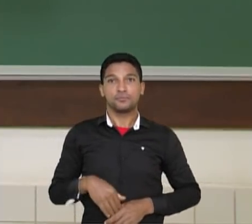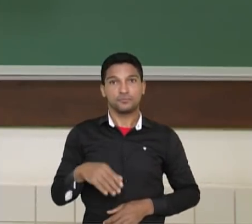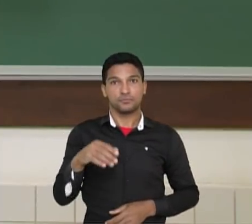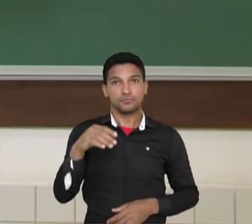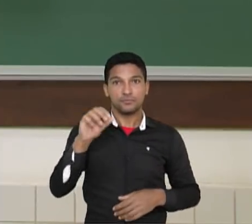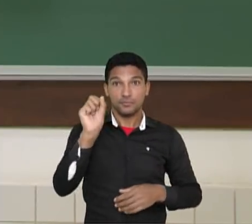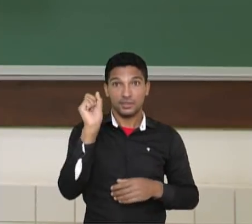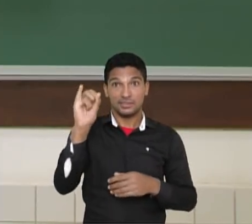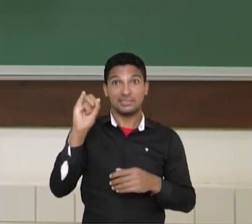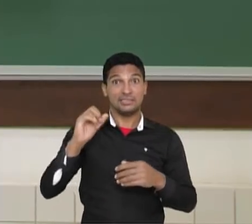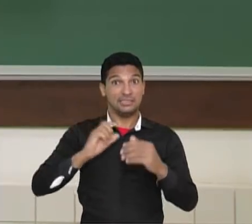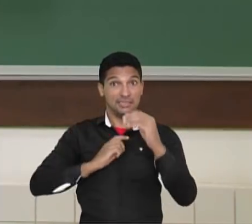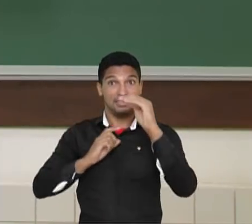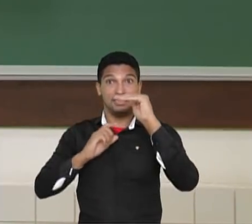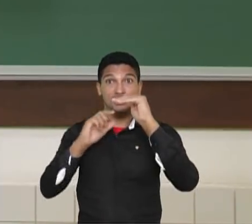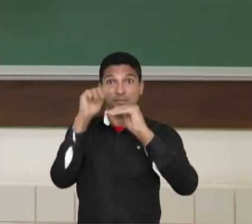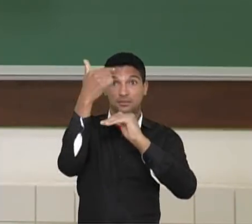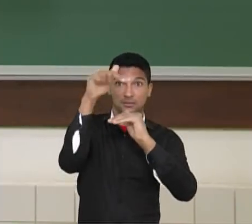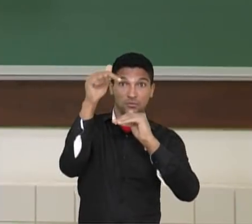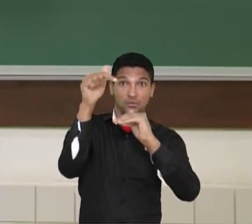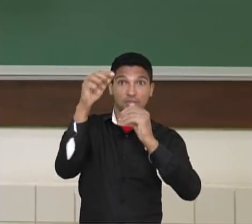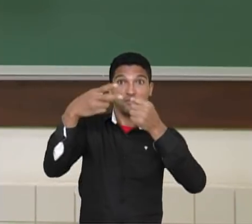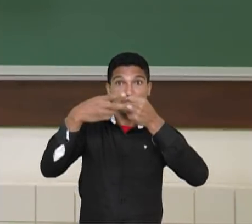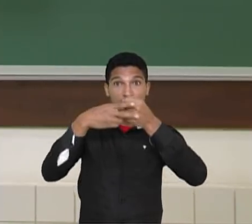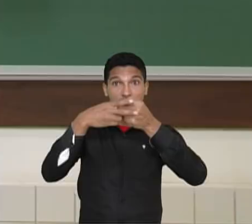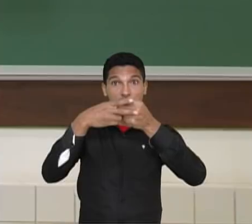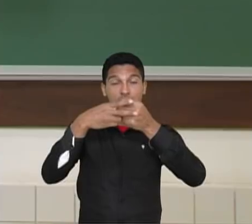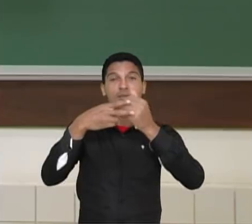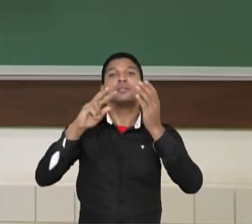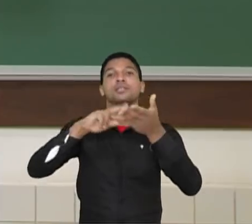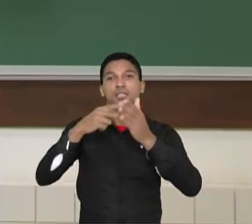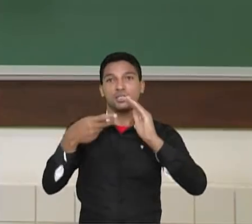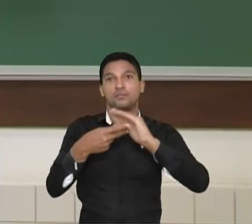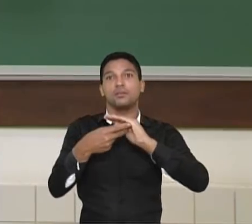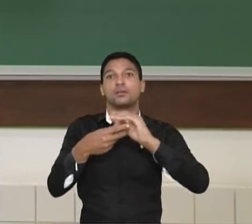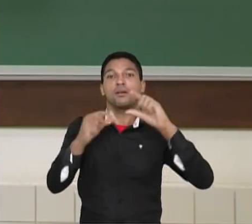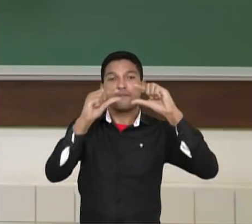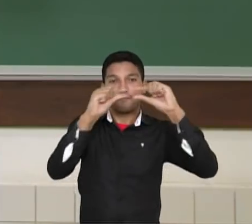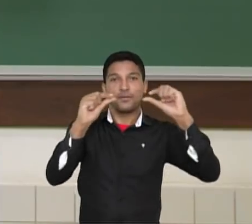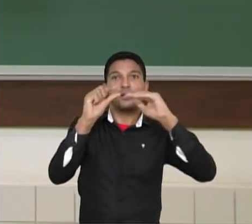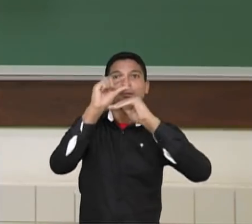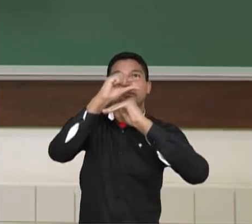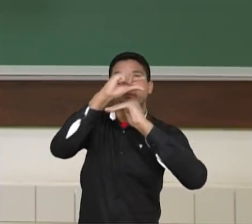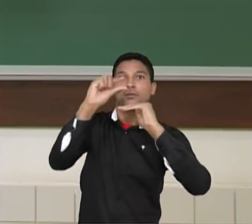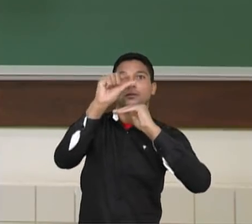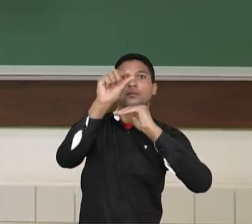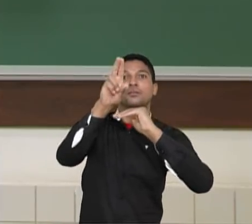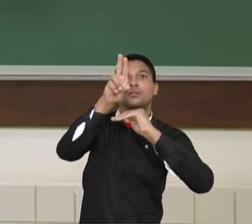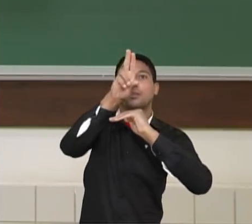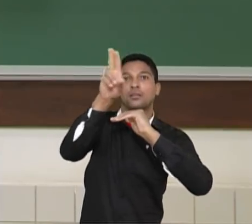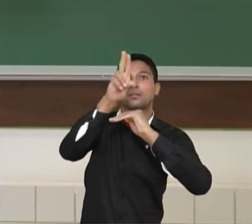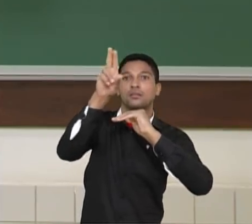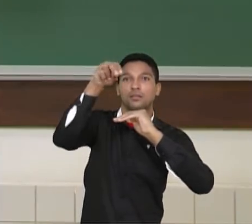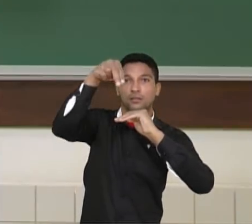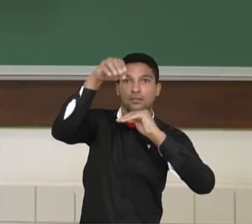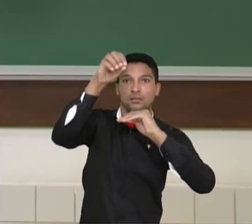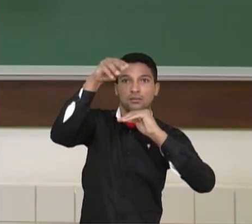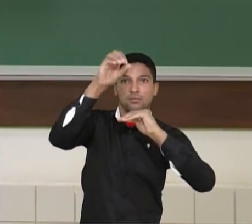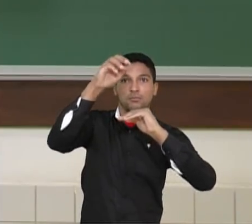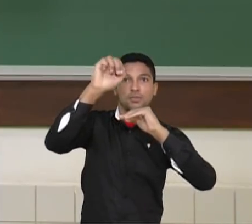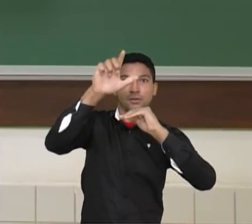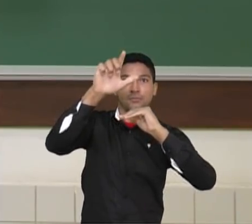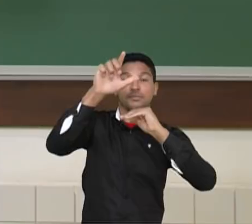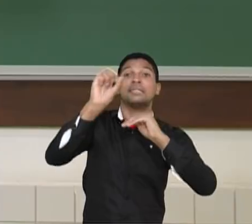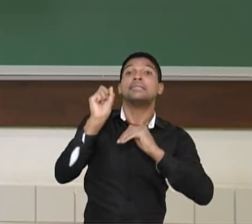aí não seria considerado frase, tá? E pensando que eu preciso ter uma oração, eu também preciso que tenha